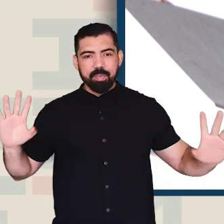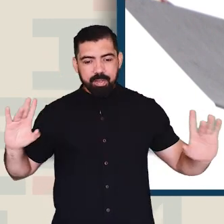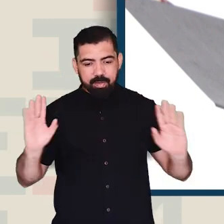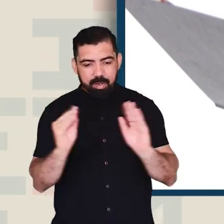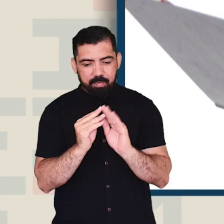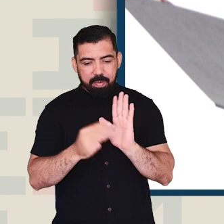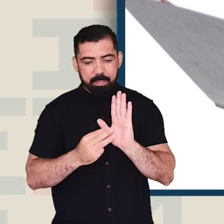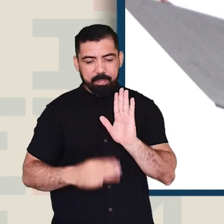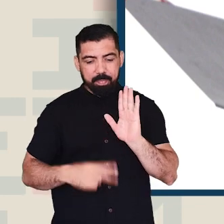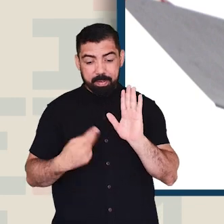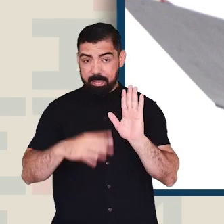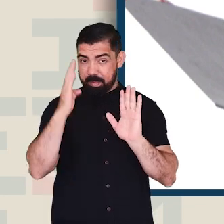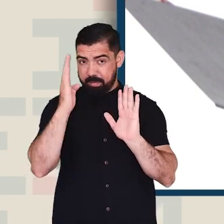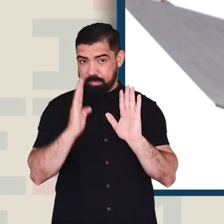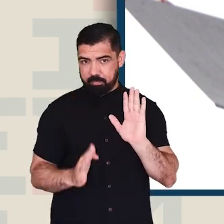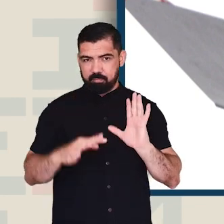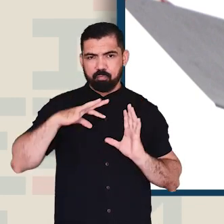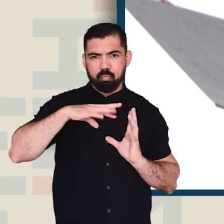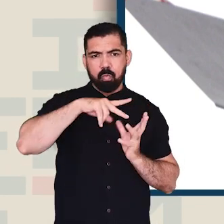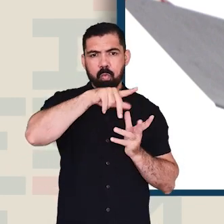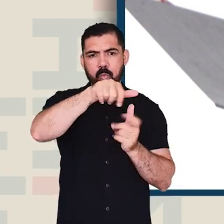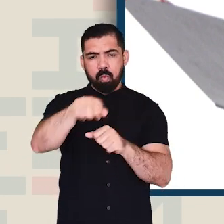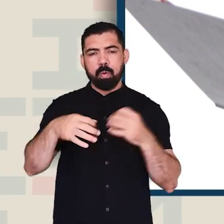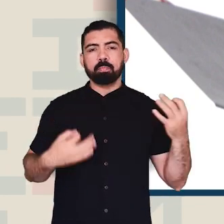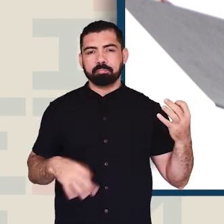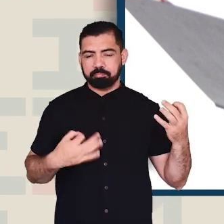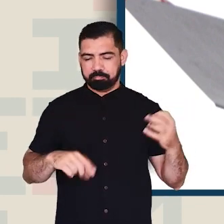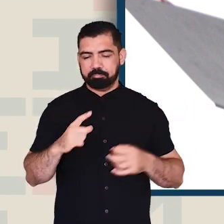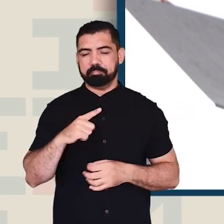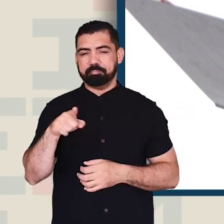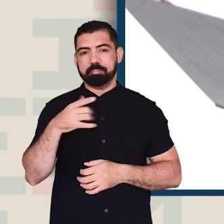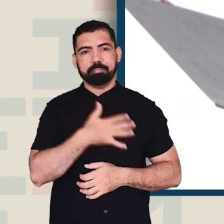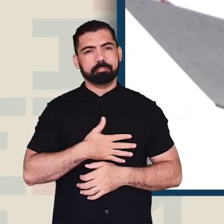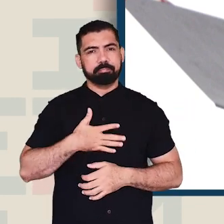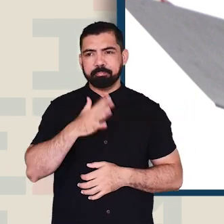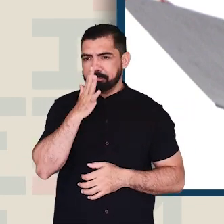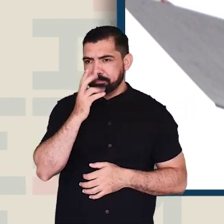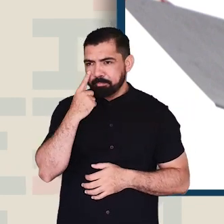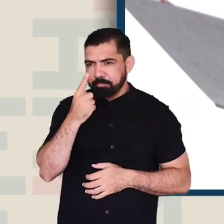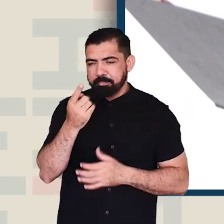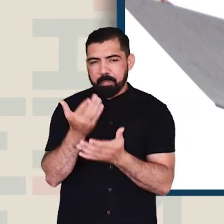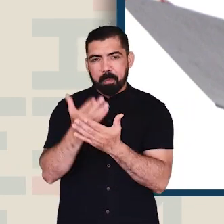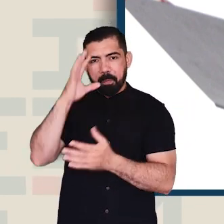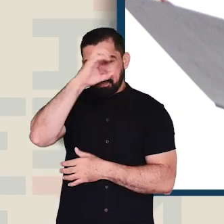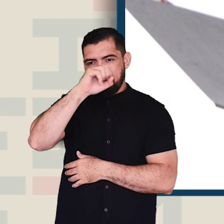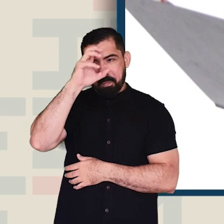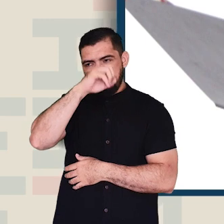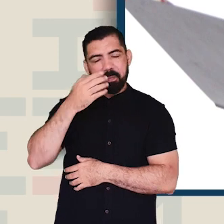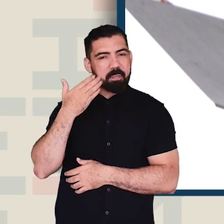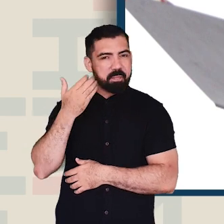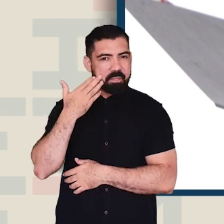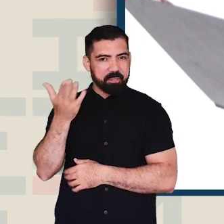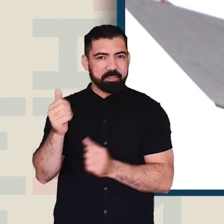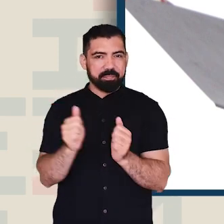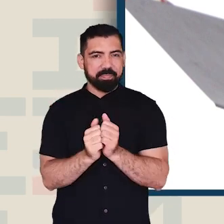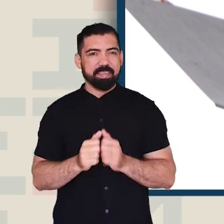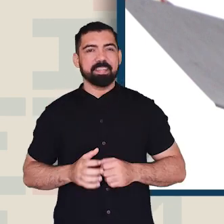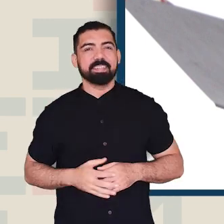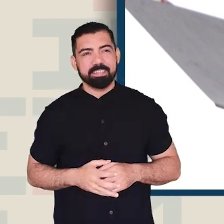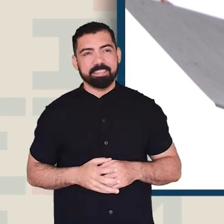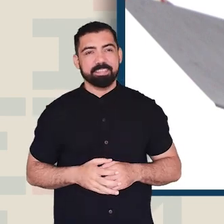um método brasileiro universal de guitarra, né? Então, tive o prazer de ter aulas com ele também. E então,